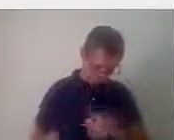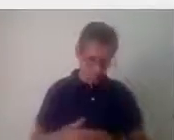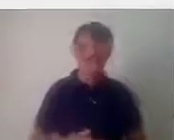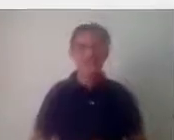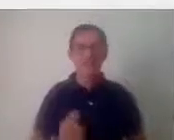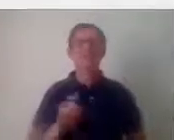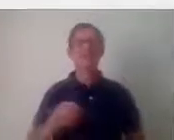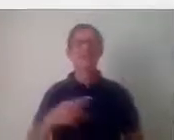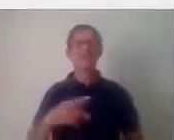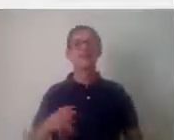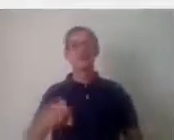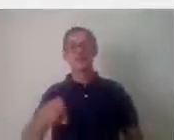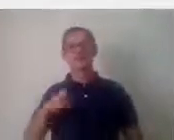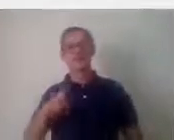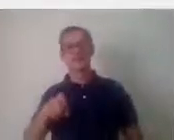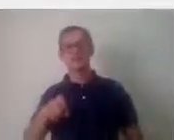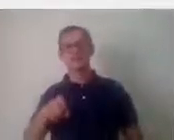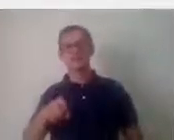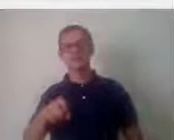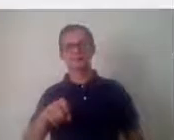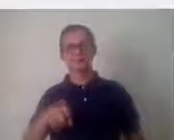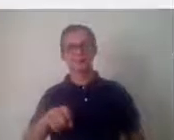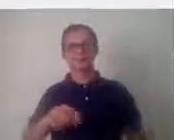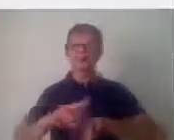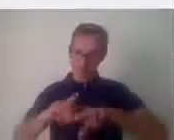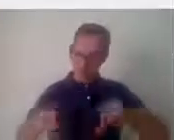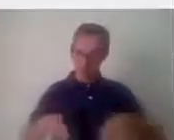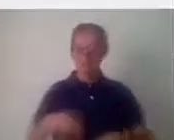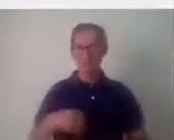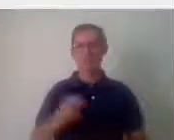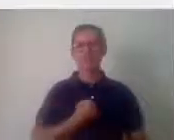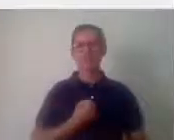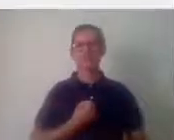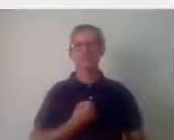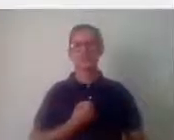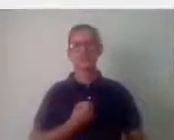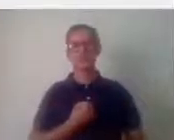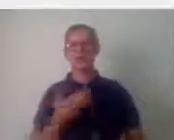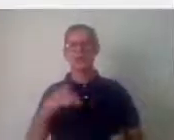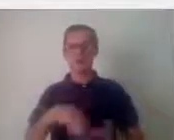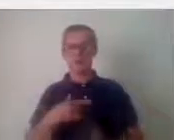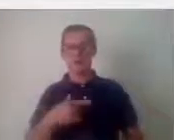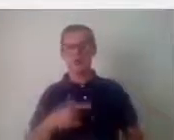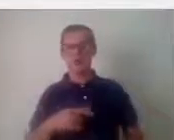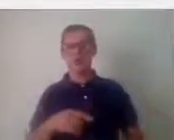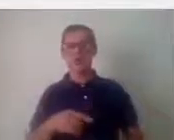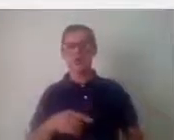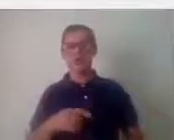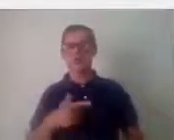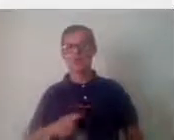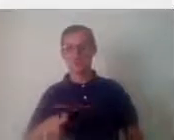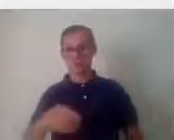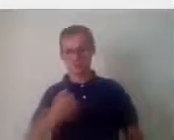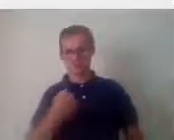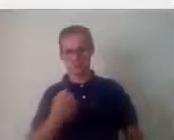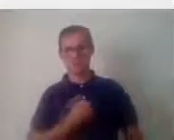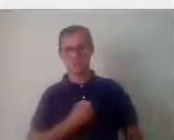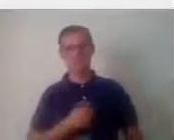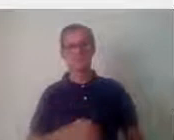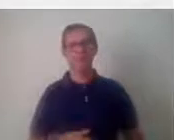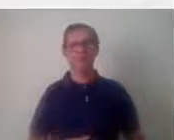é que o seu x, ele é a variação de um número até um número. Ó, ele está variando de um número até um